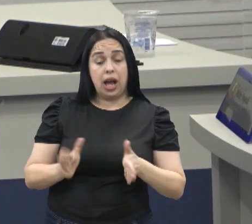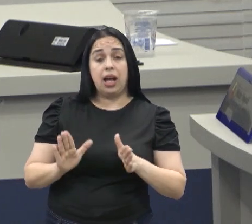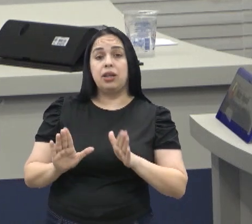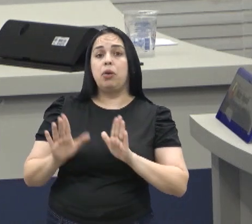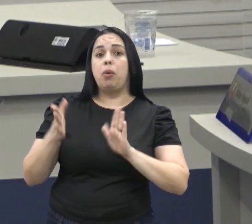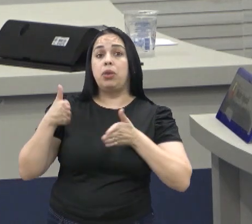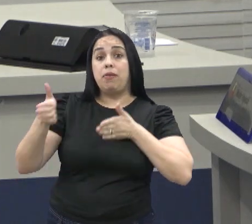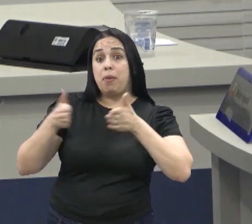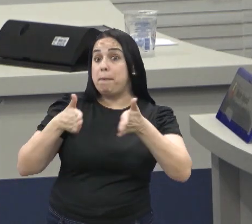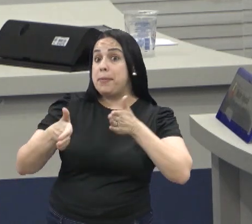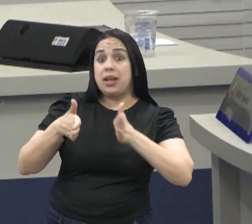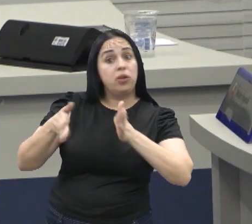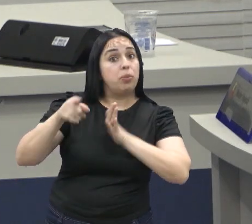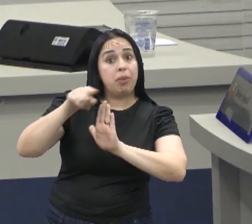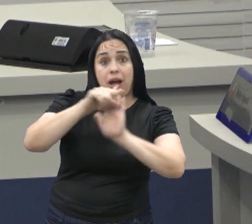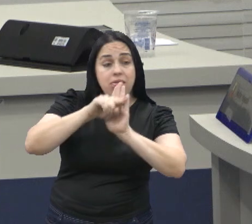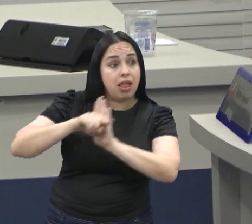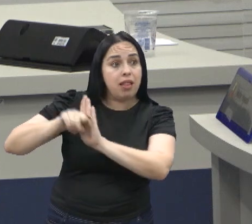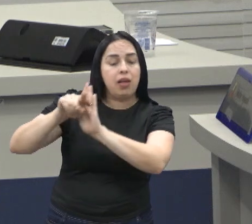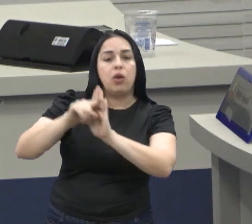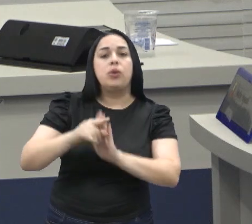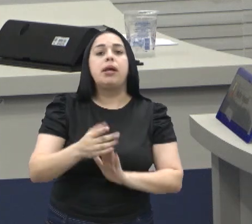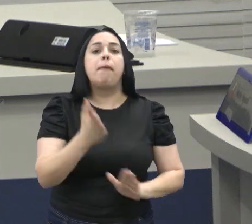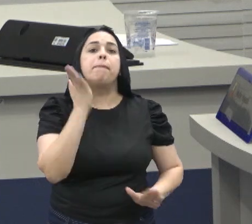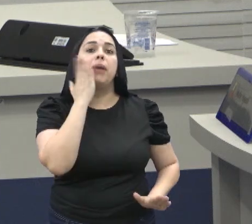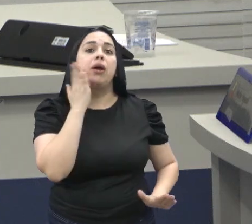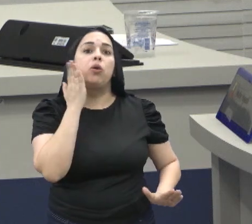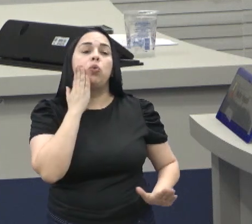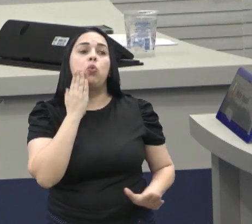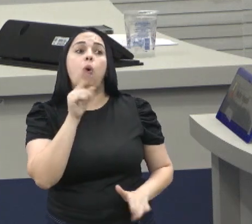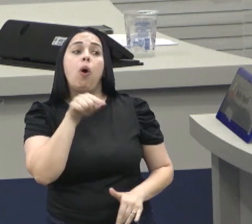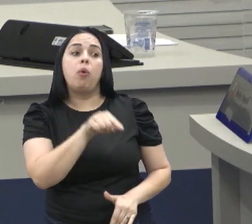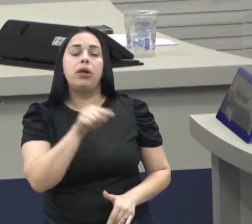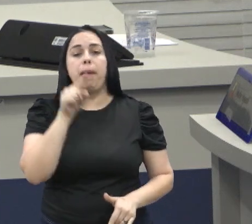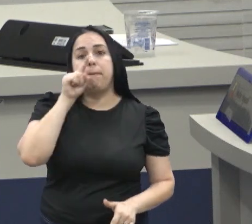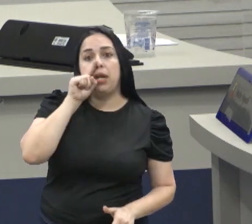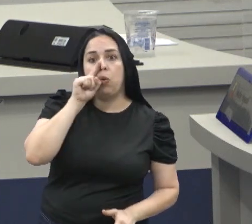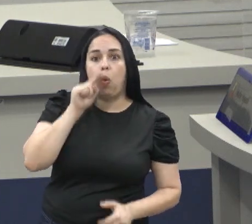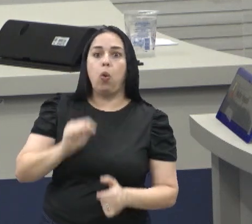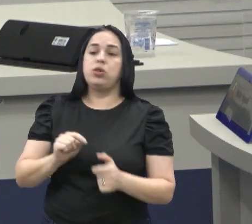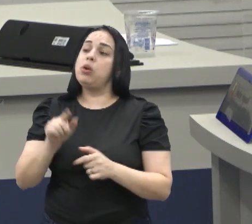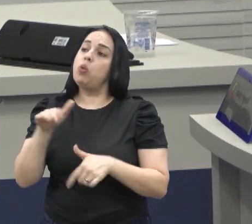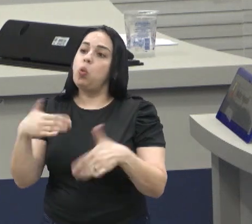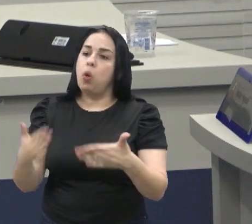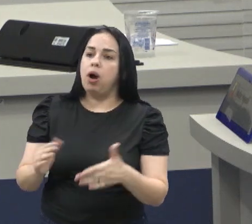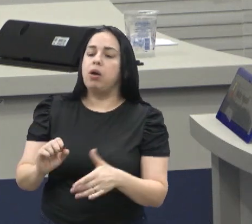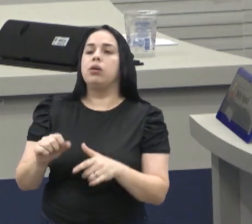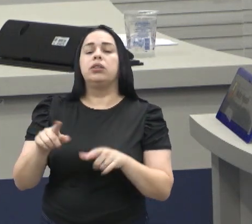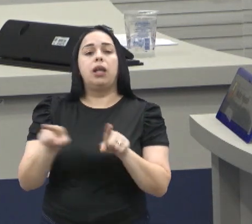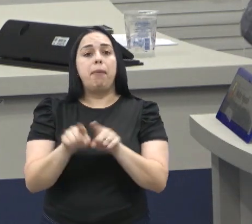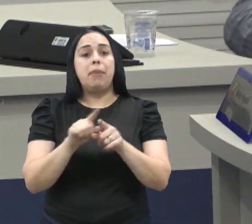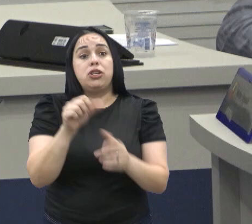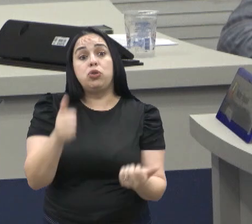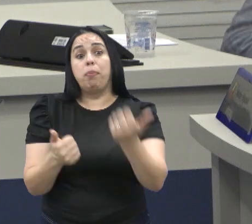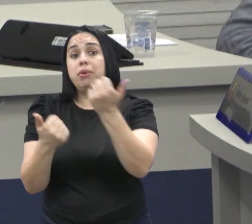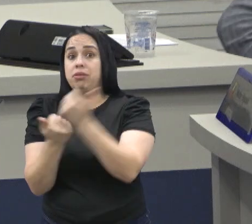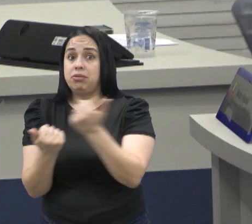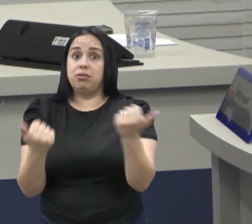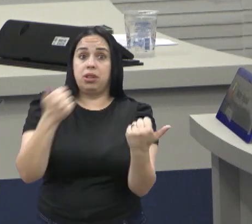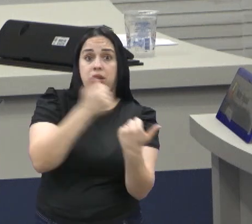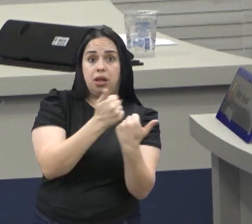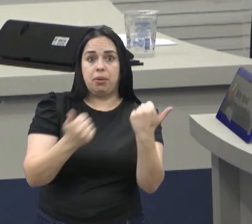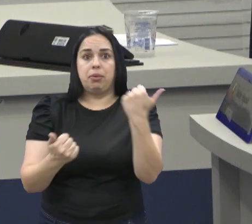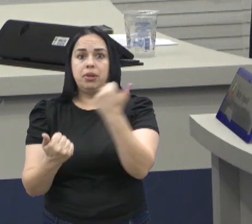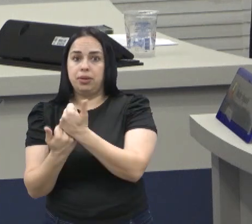de todas as árvores, saber quais estão com risco, que não estão, fazer as compensações antes das